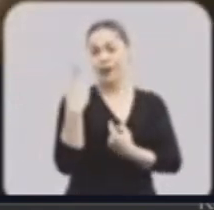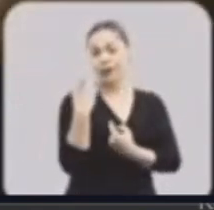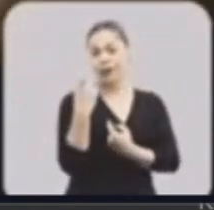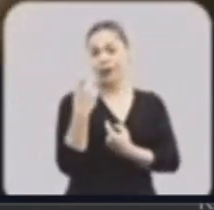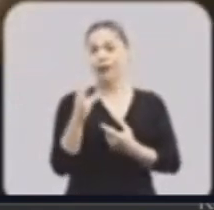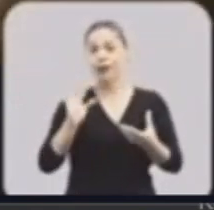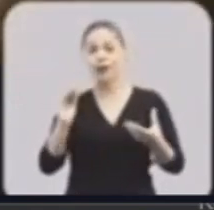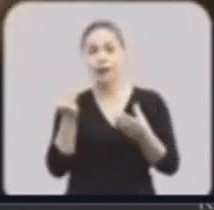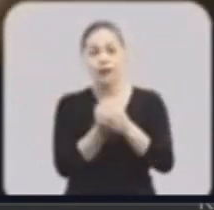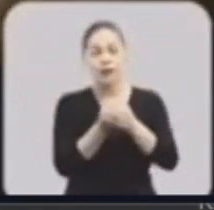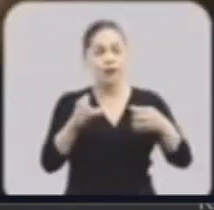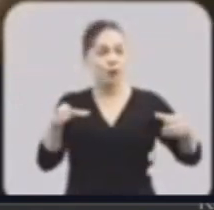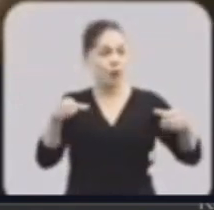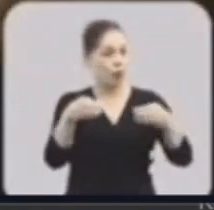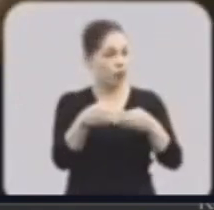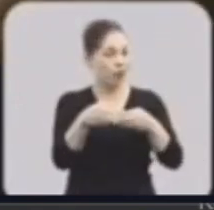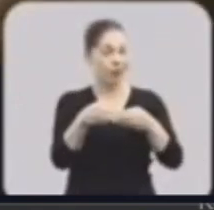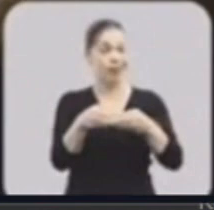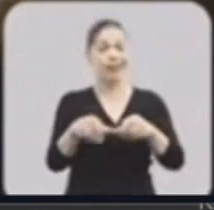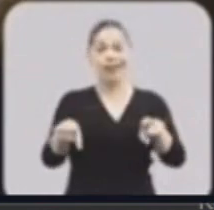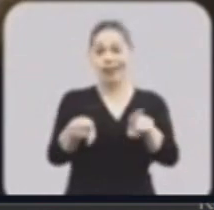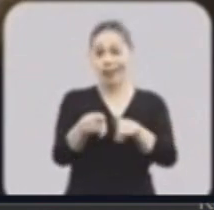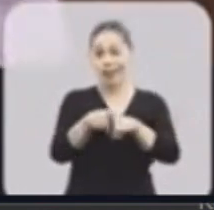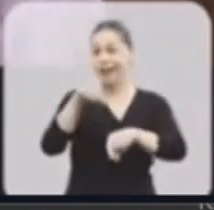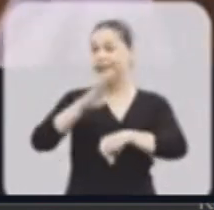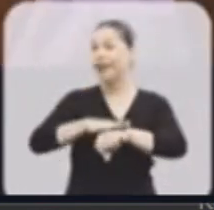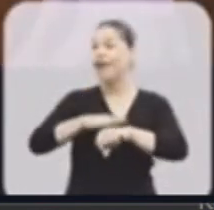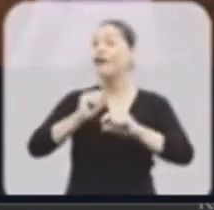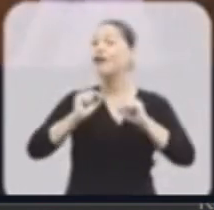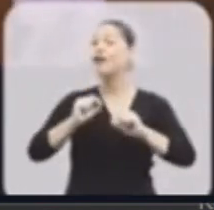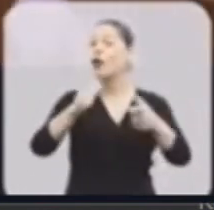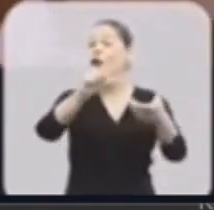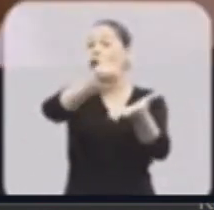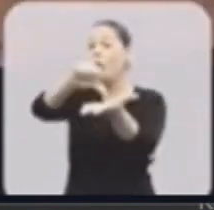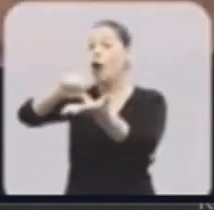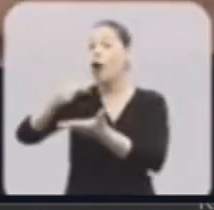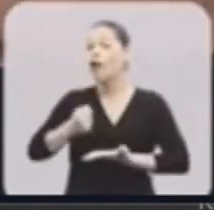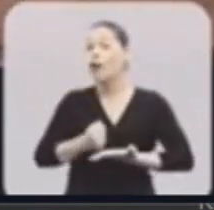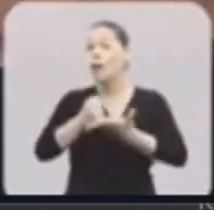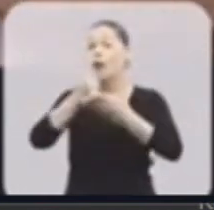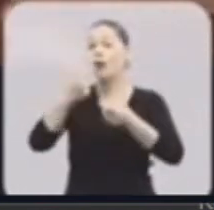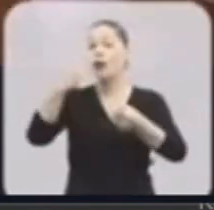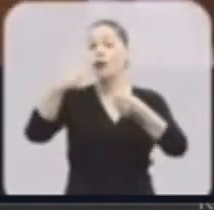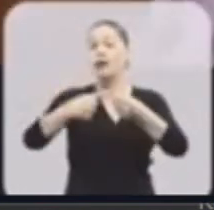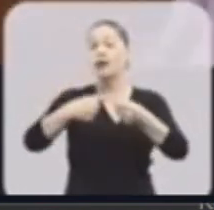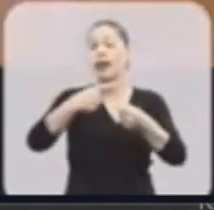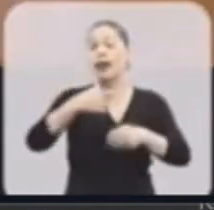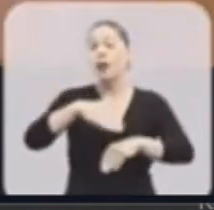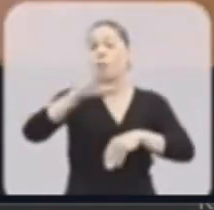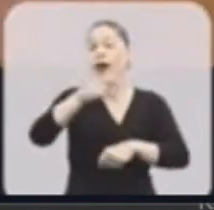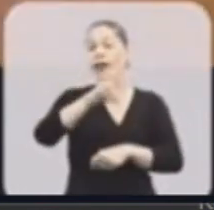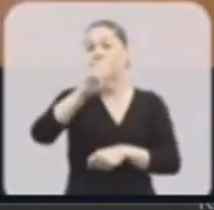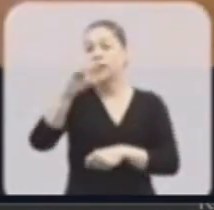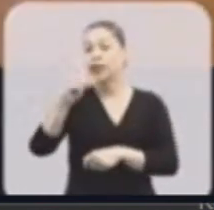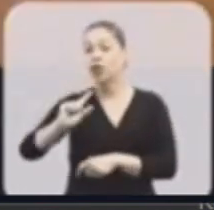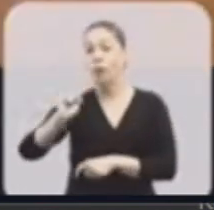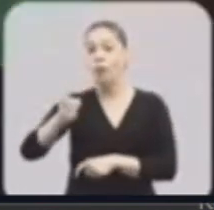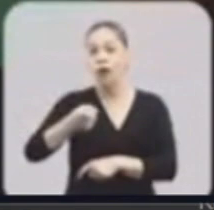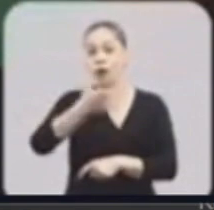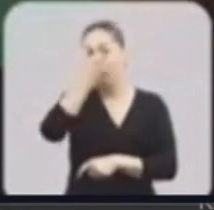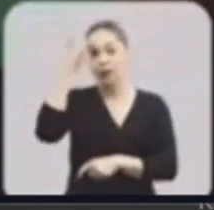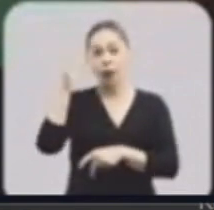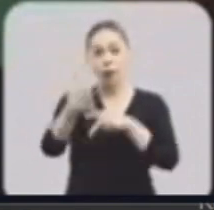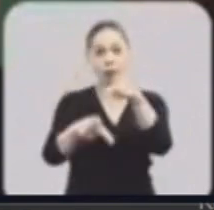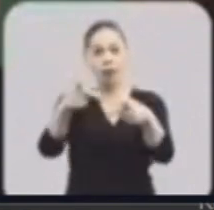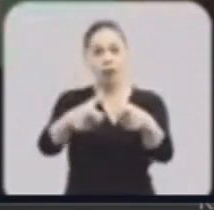segura, individual e integrada à comunidade. Também serão instalados pontos de apoio em cidades com mais de 500